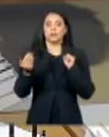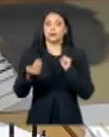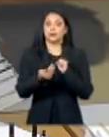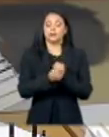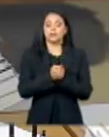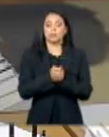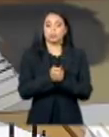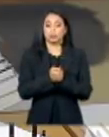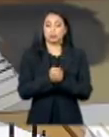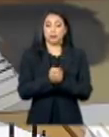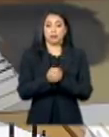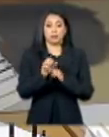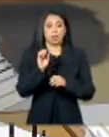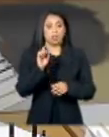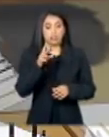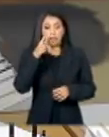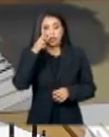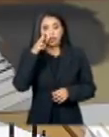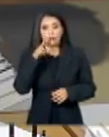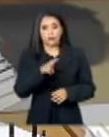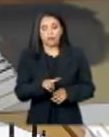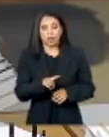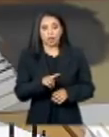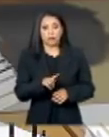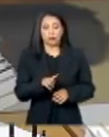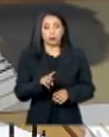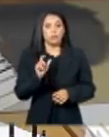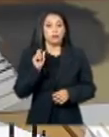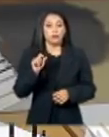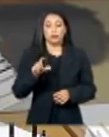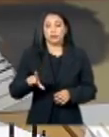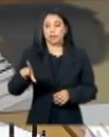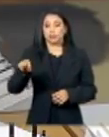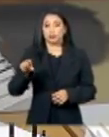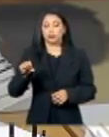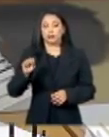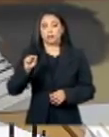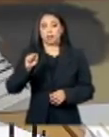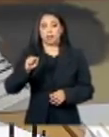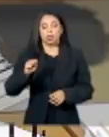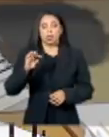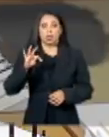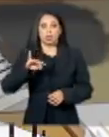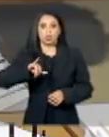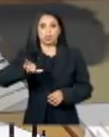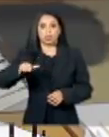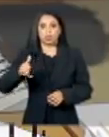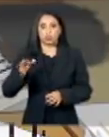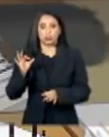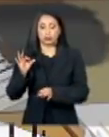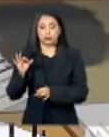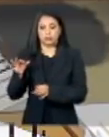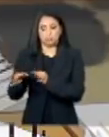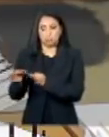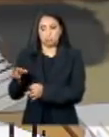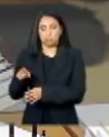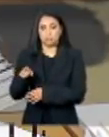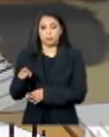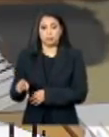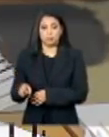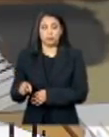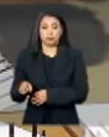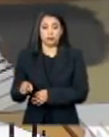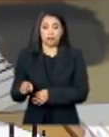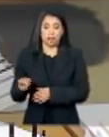revisor das decisões do superior tribunal de justiça e aqui